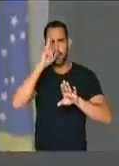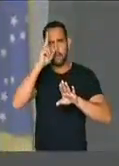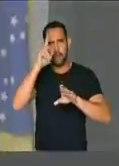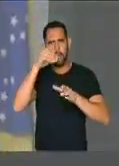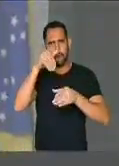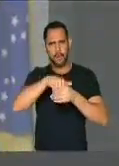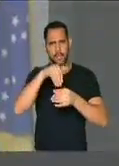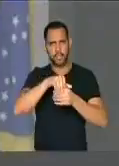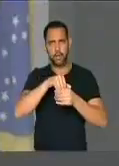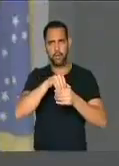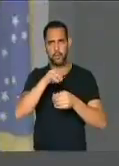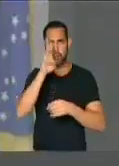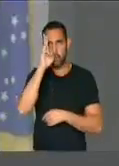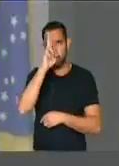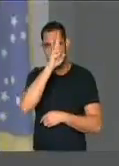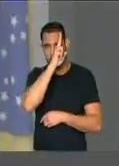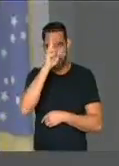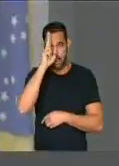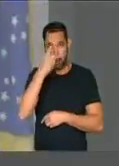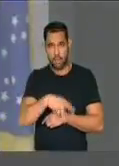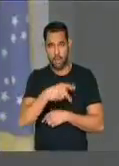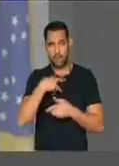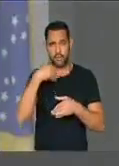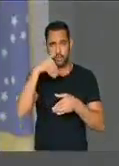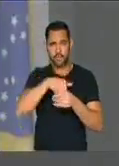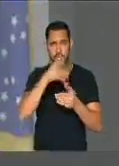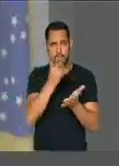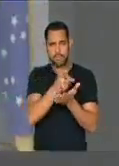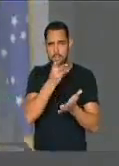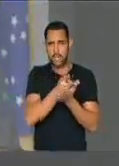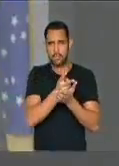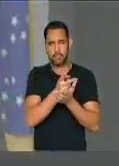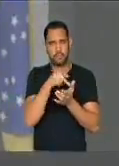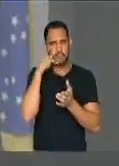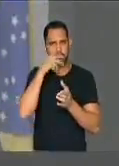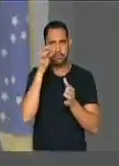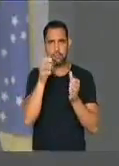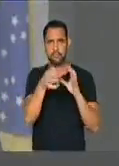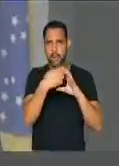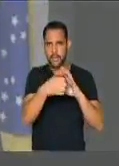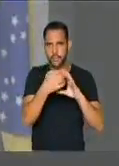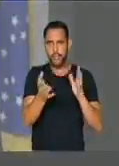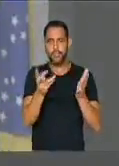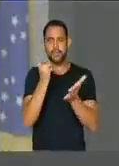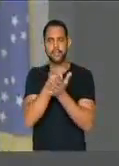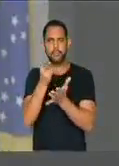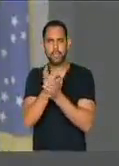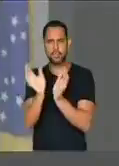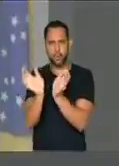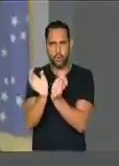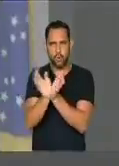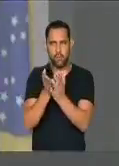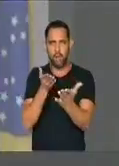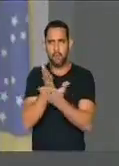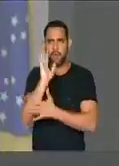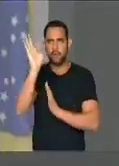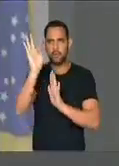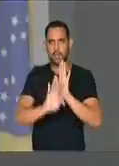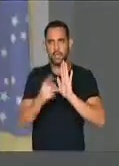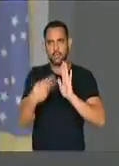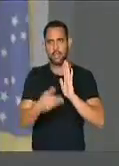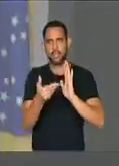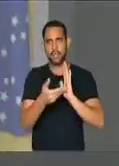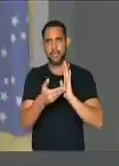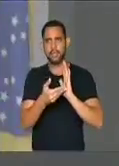a votação do Uber, onde estes mesmos partidos e esse mesmo grupo aprovou um texto nessa